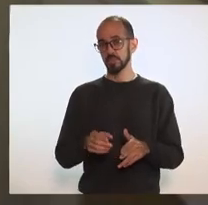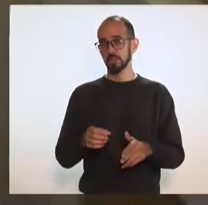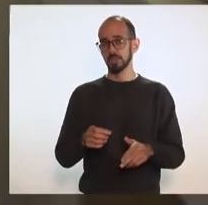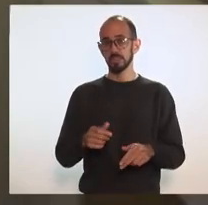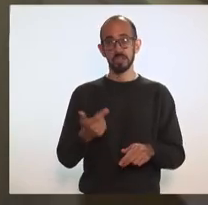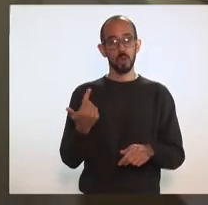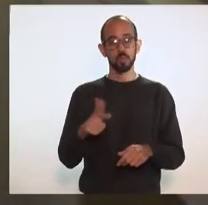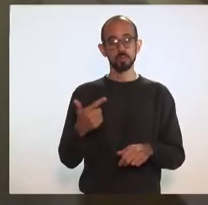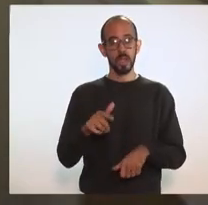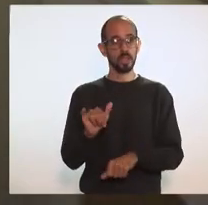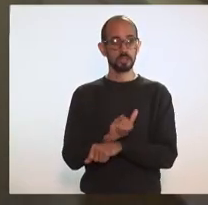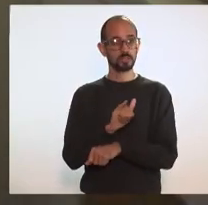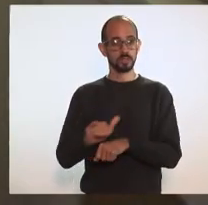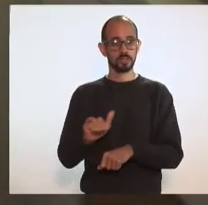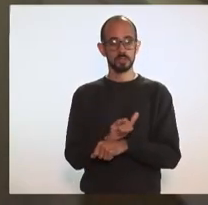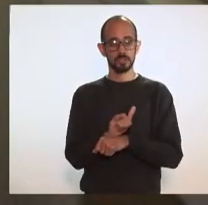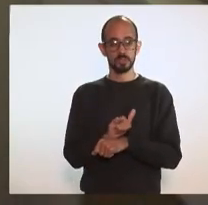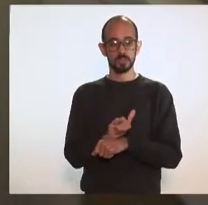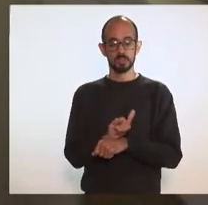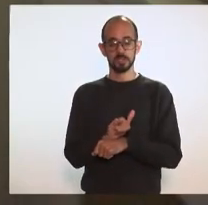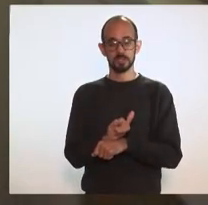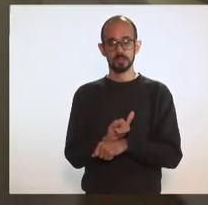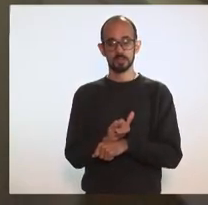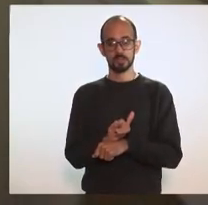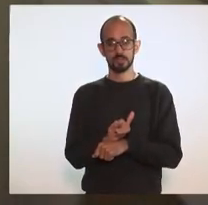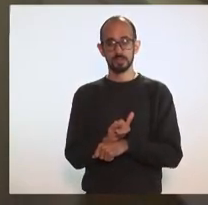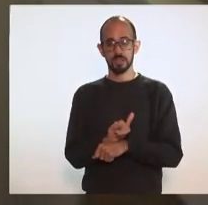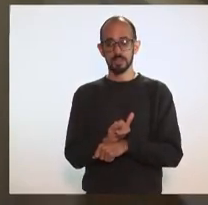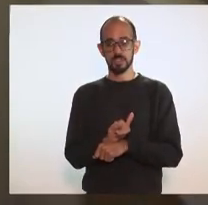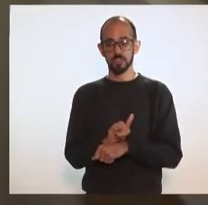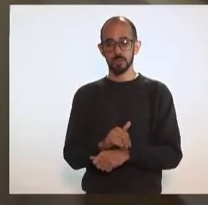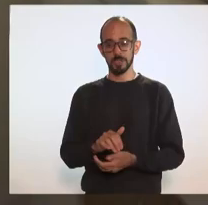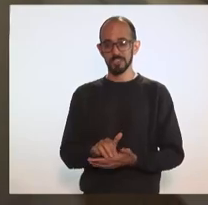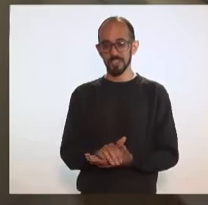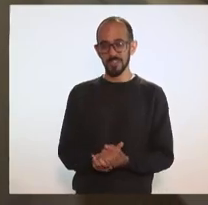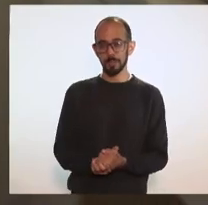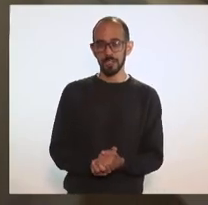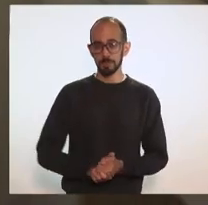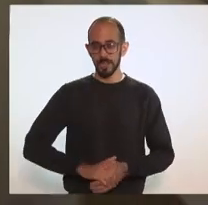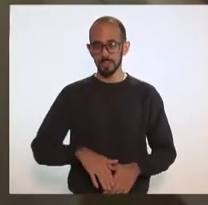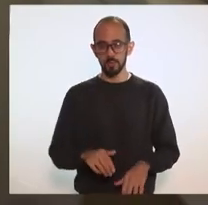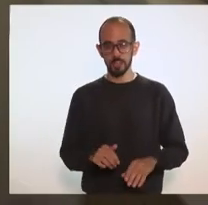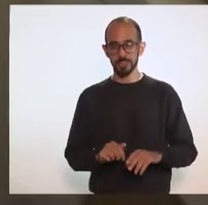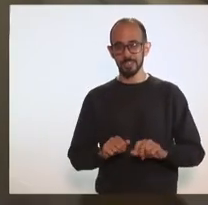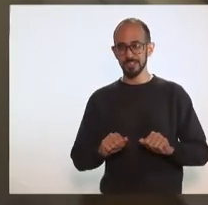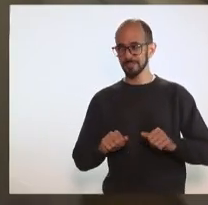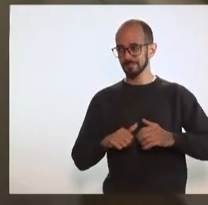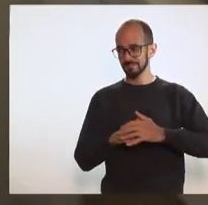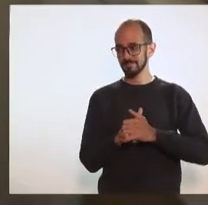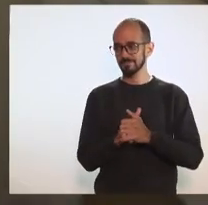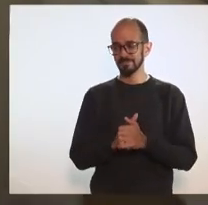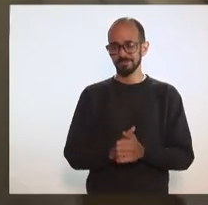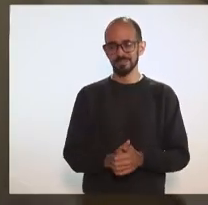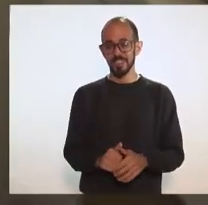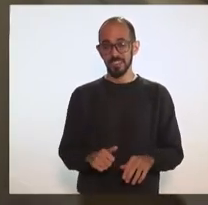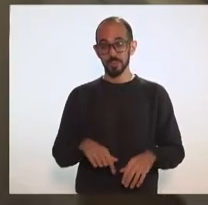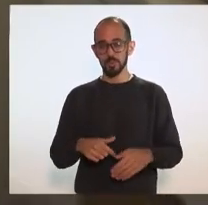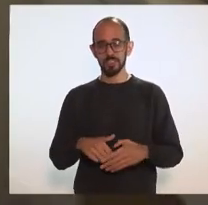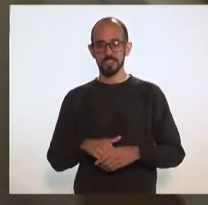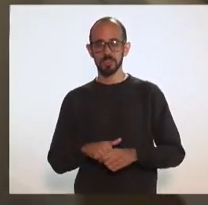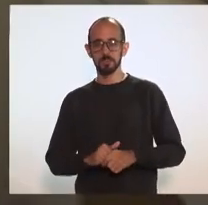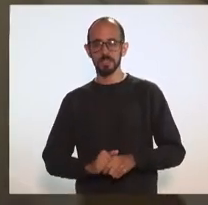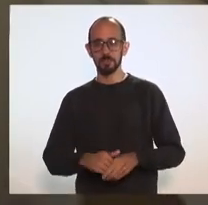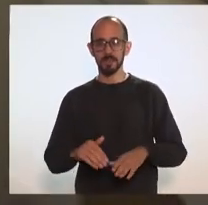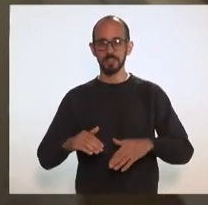dinheiro não tenho como bancar aí a gente teria aqui para radicalização